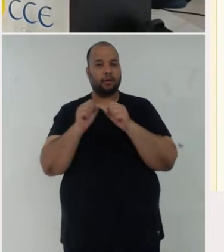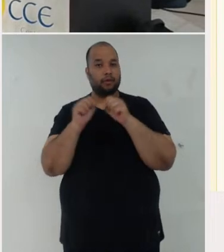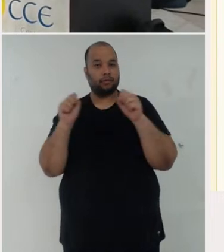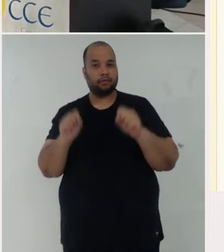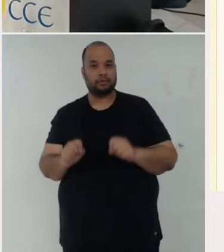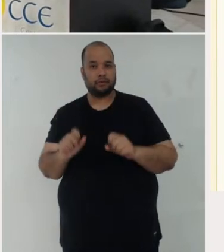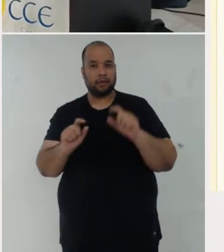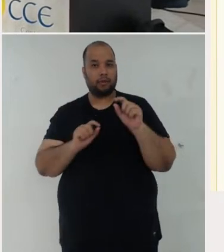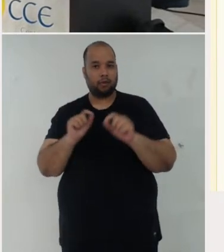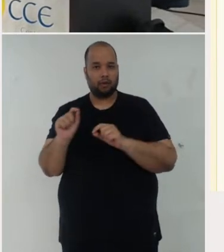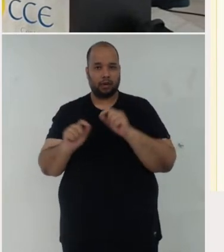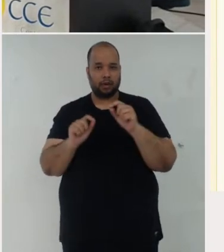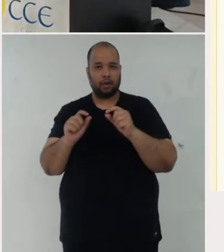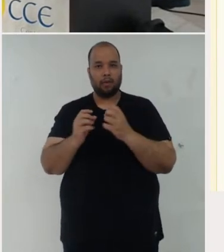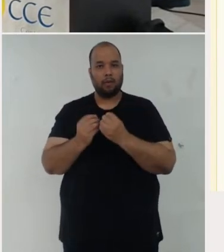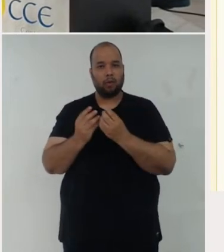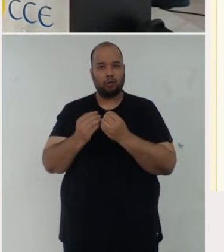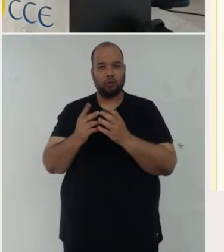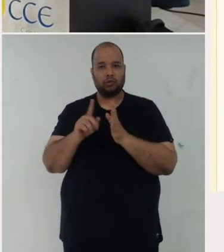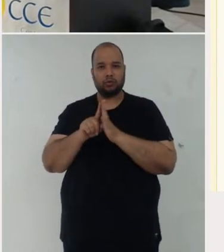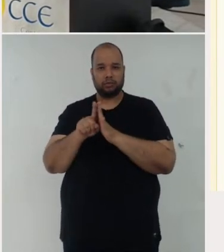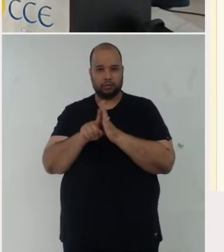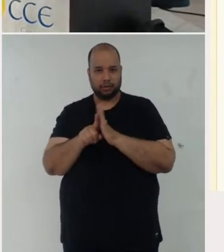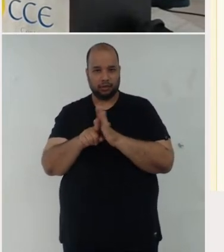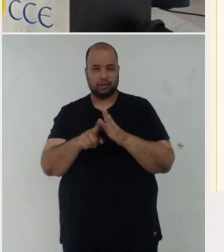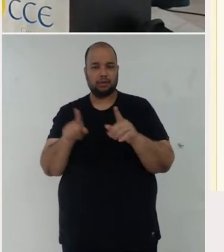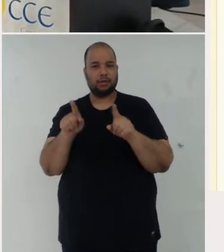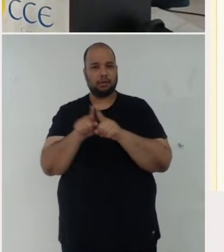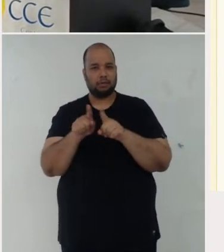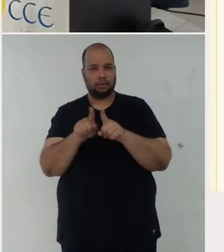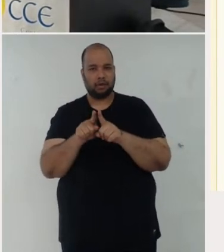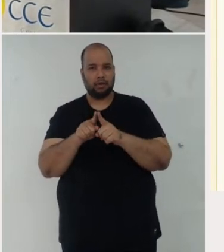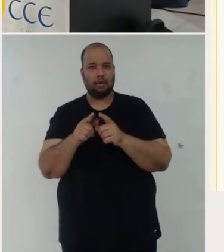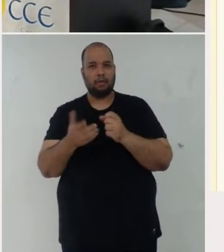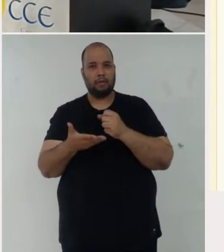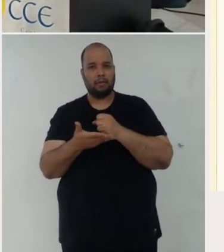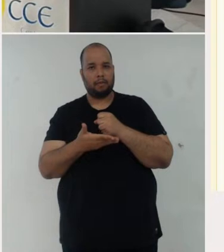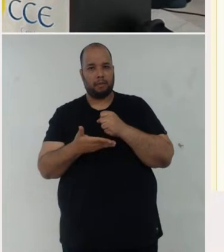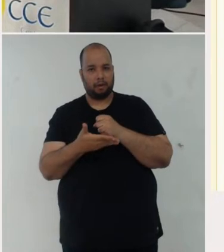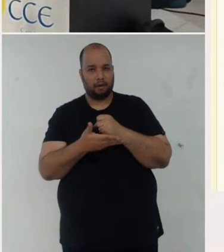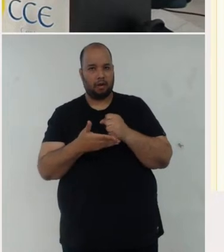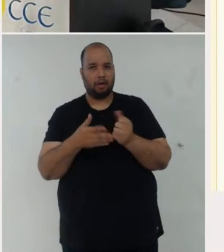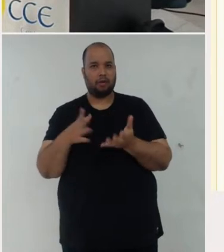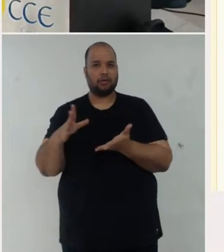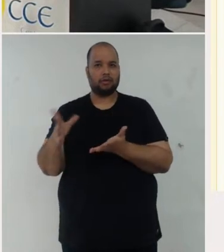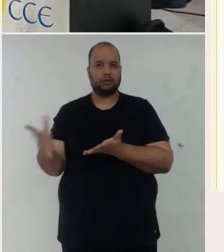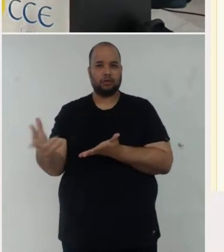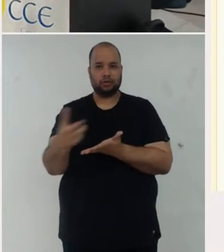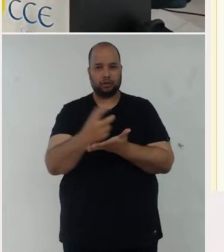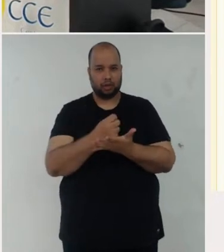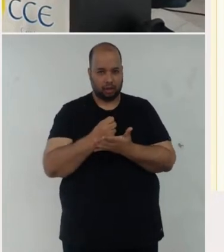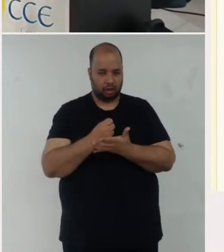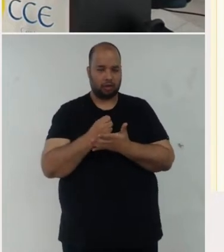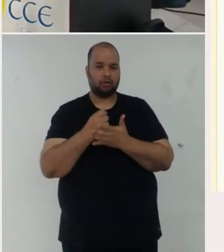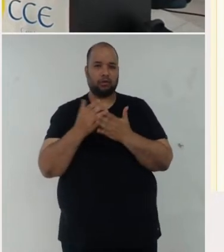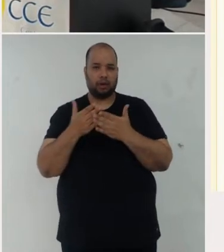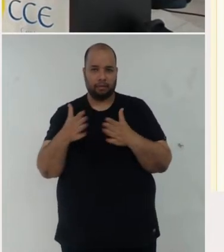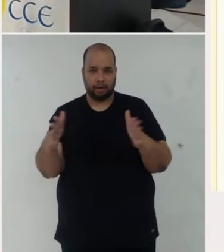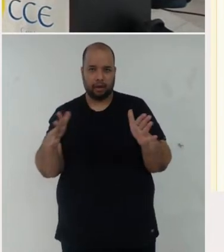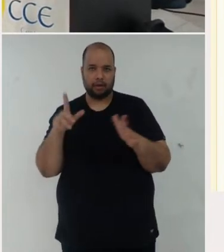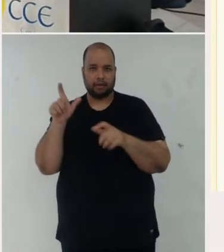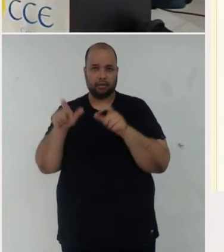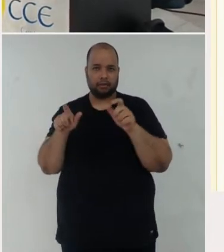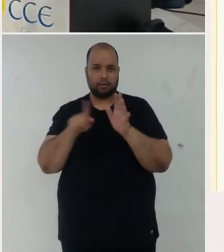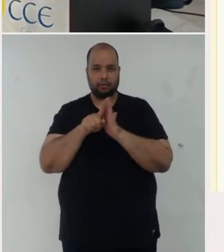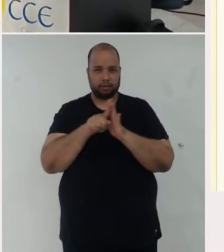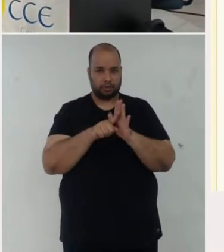o produto de pesquisa, como também uma base de dados disponível para pesquisadores. É claro que com isso nós temos que